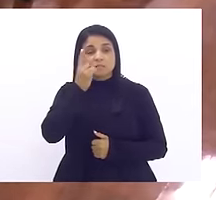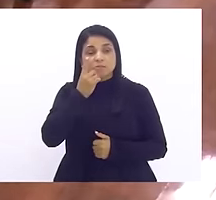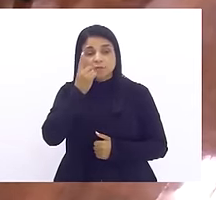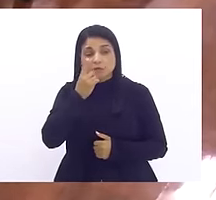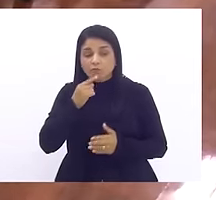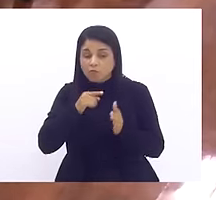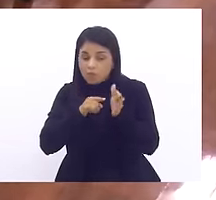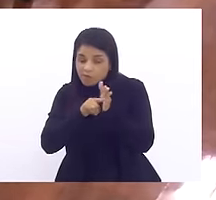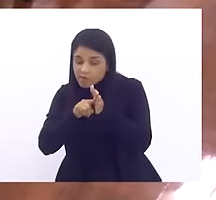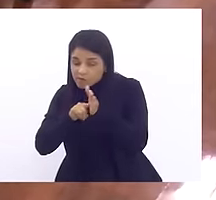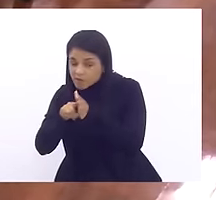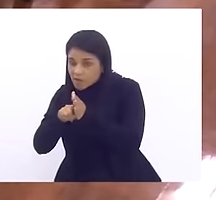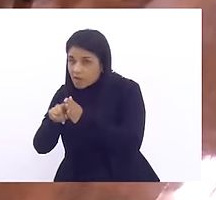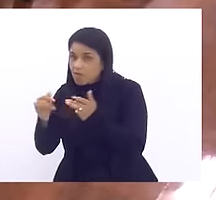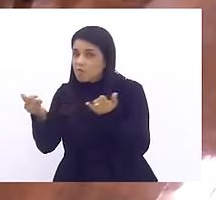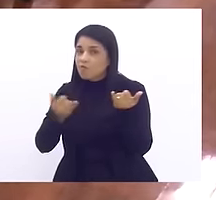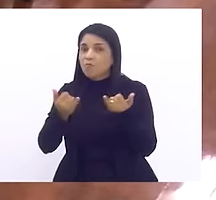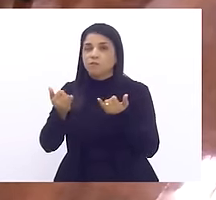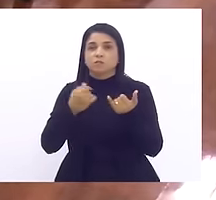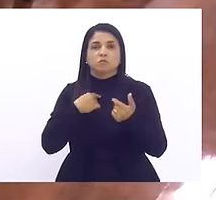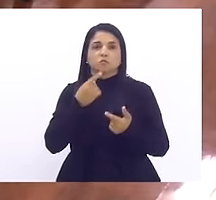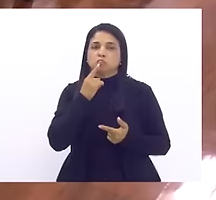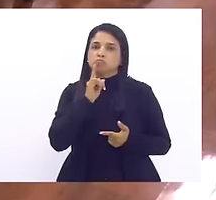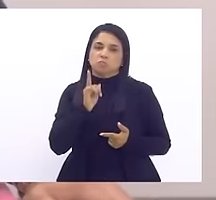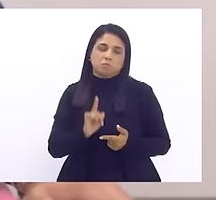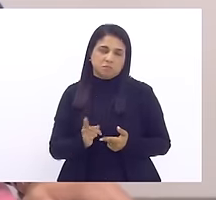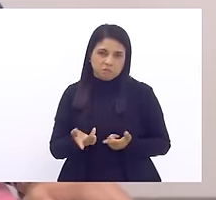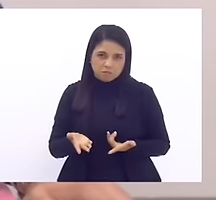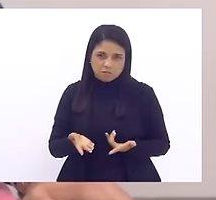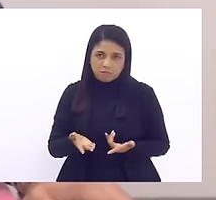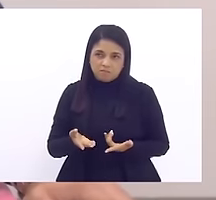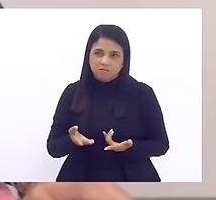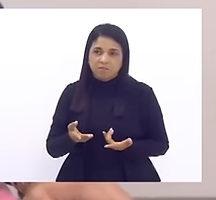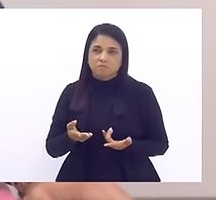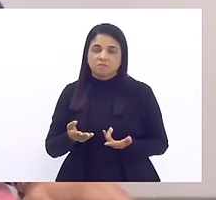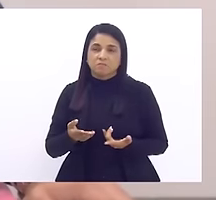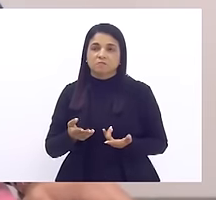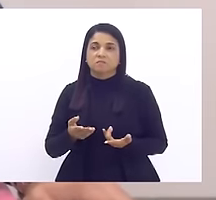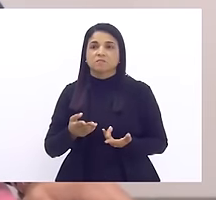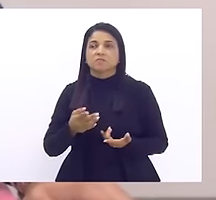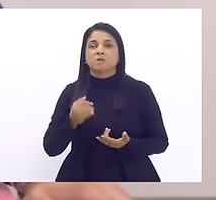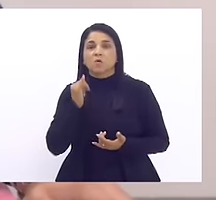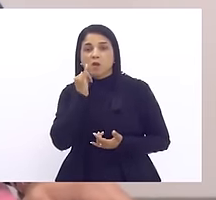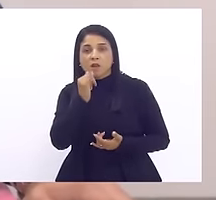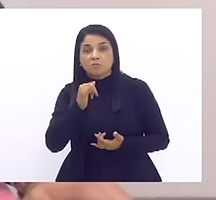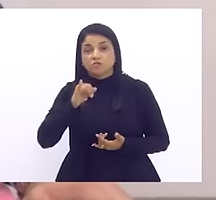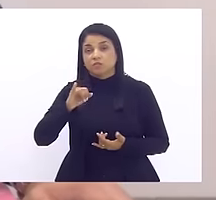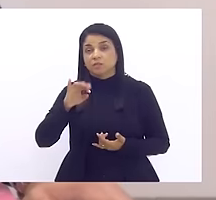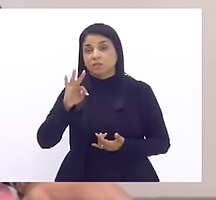essa informação eu não tinha o relato de Itatiaia aconteceu